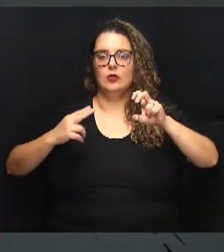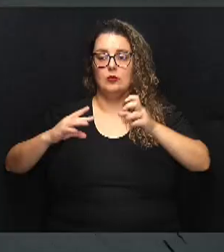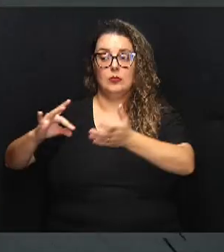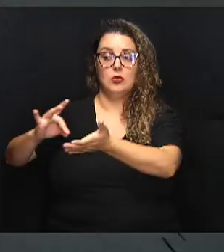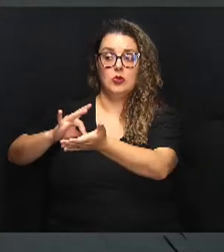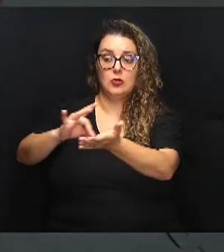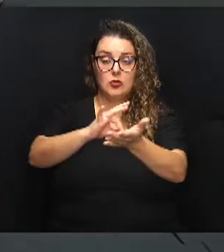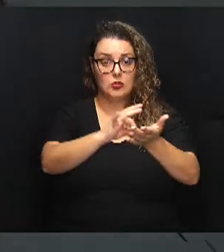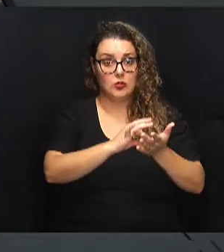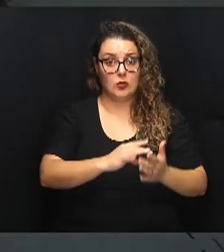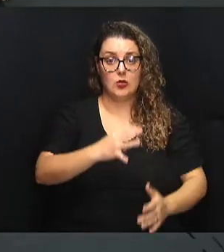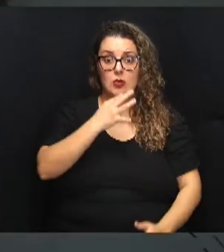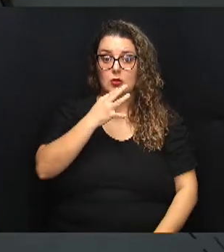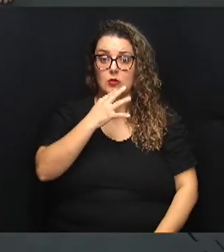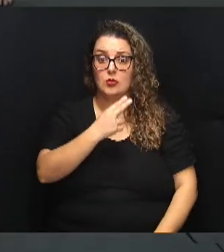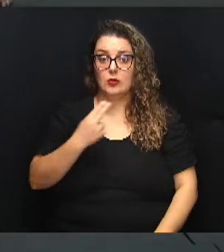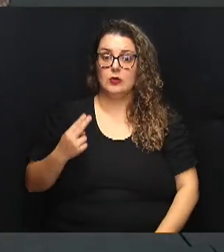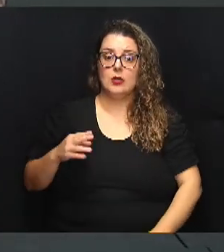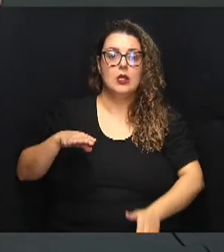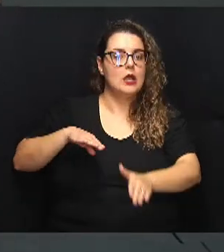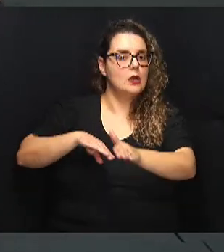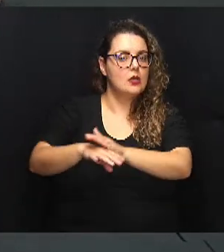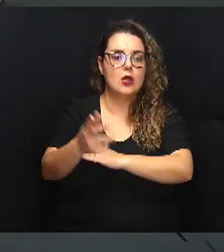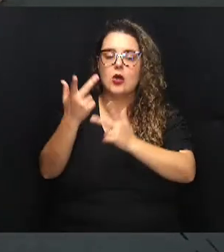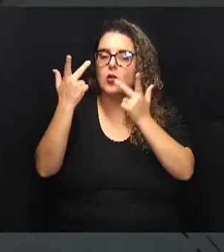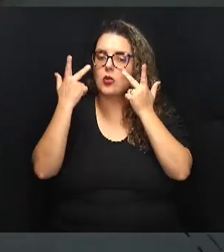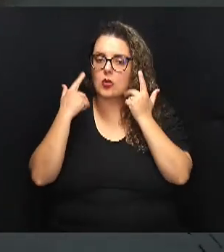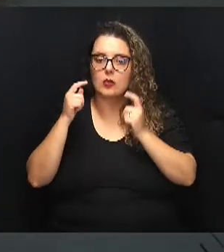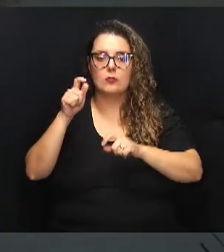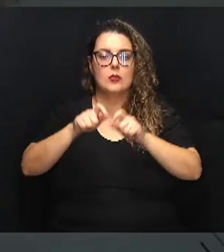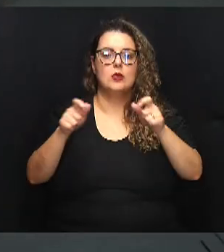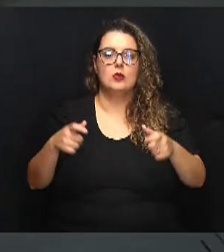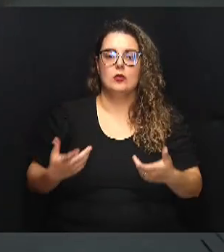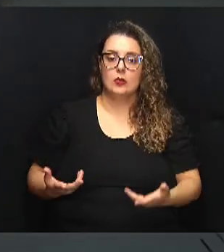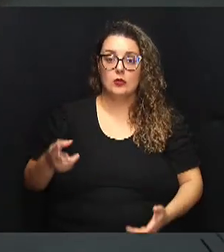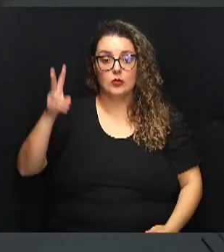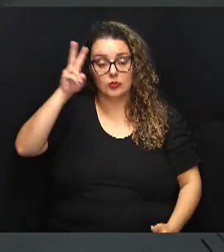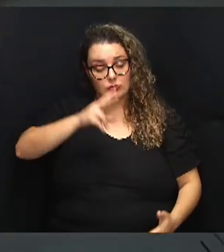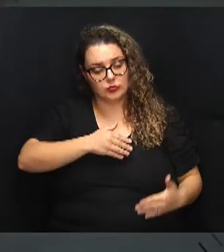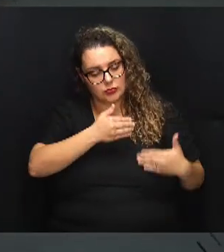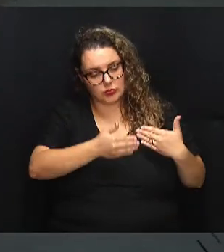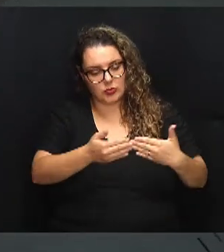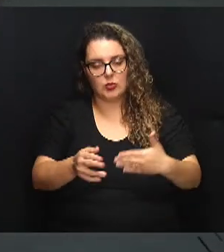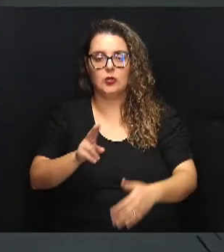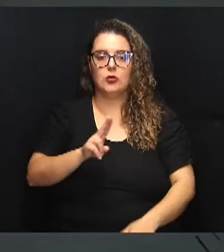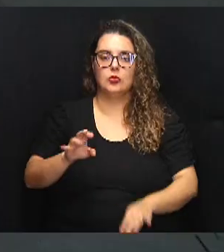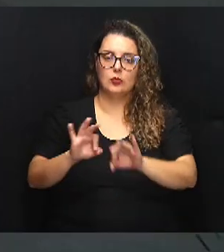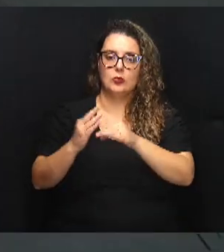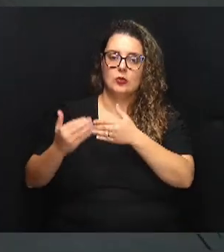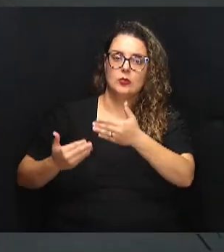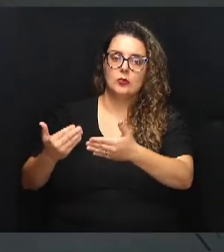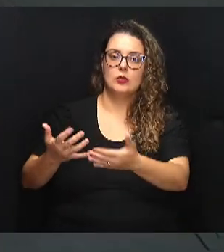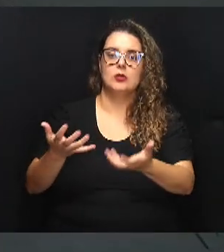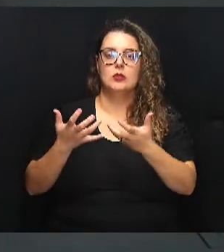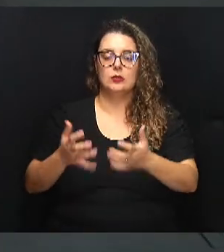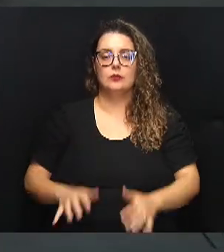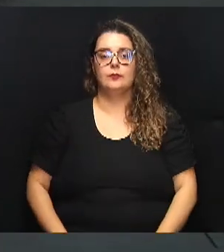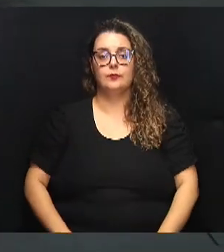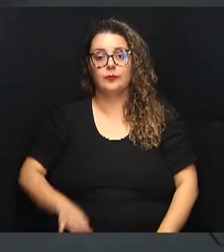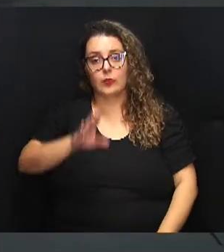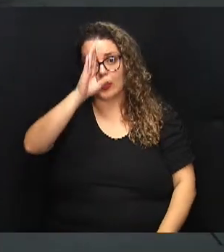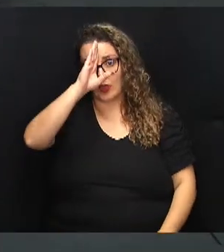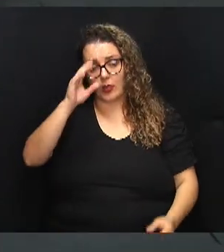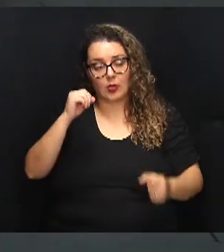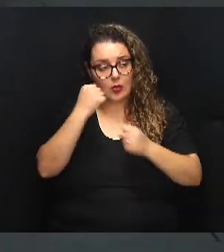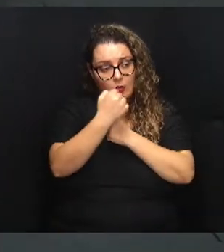conheçam o seu nome, era uma coisa habitual. As pessoas elas queriam continuar levando o nome da família para frente. Quais são os principais golpes?